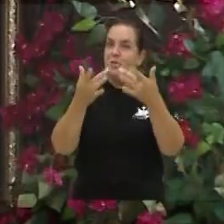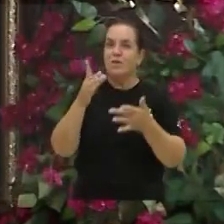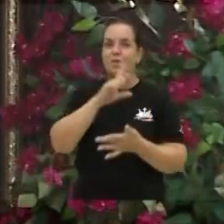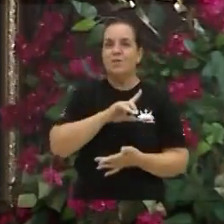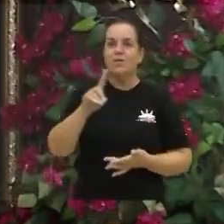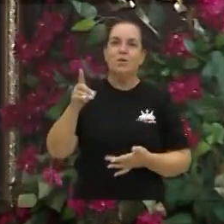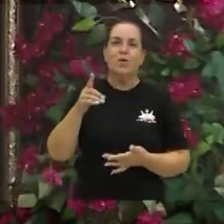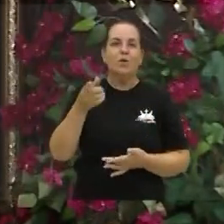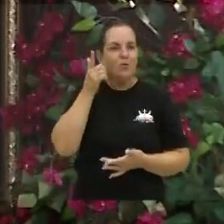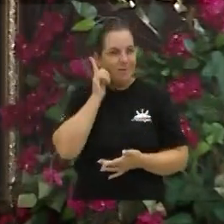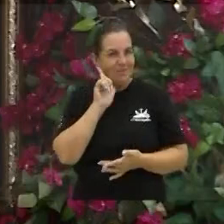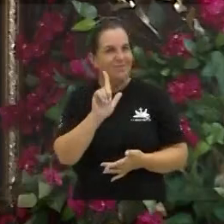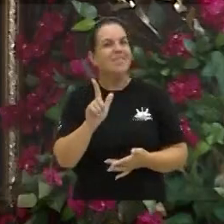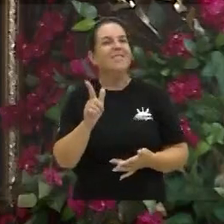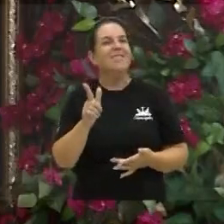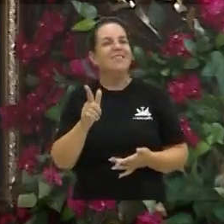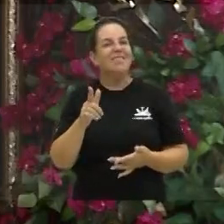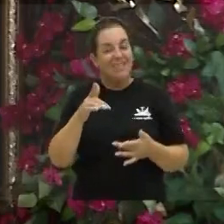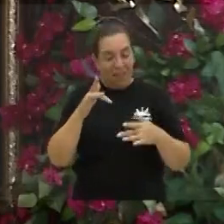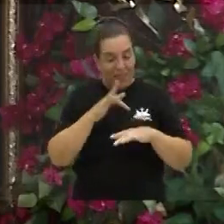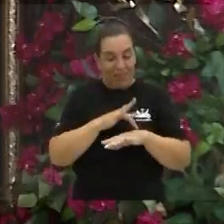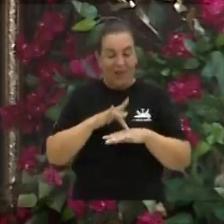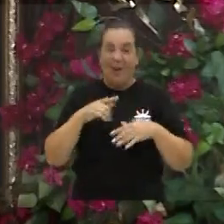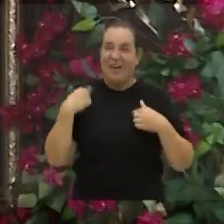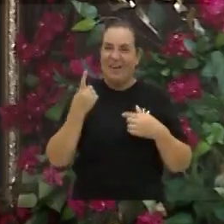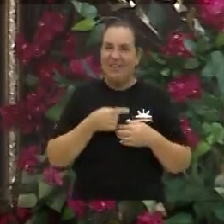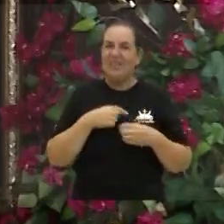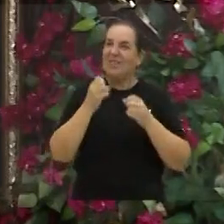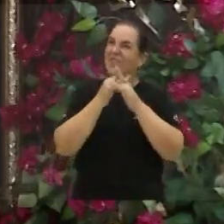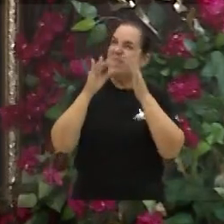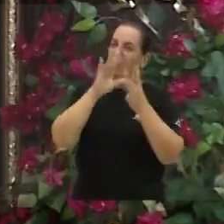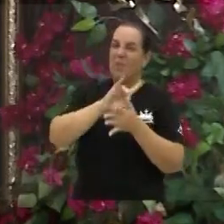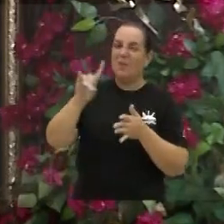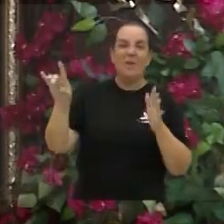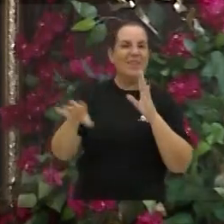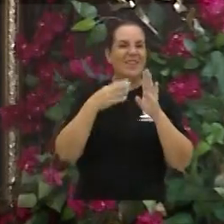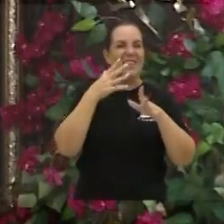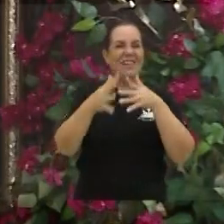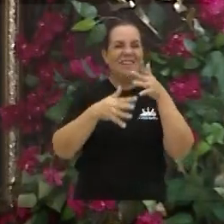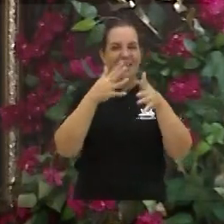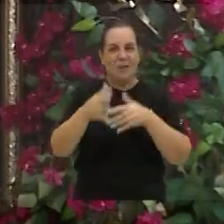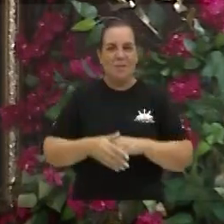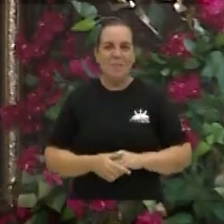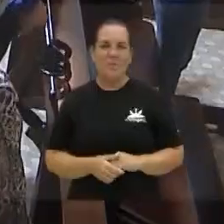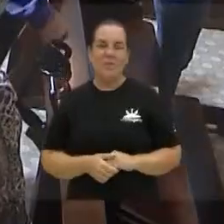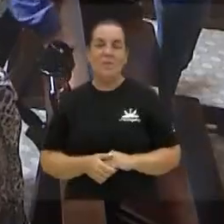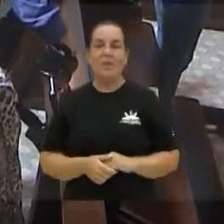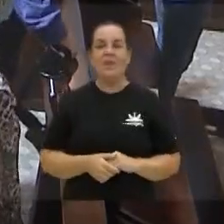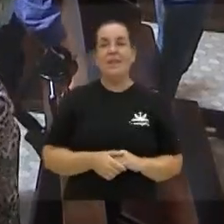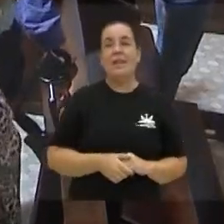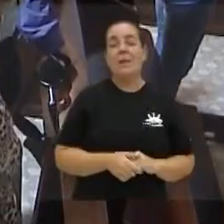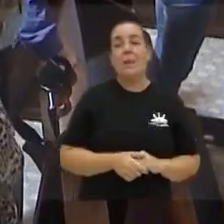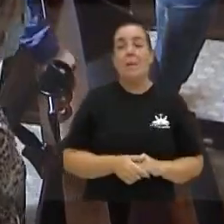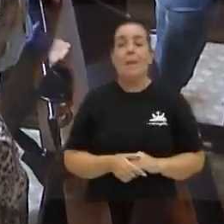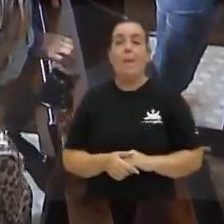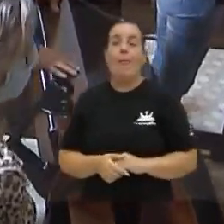alcança. Por isso, glorifiquemos a esse Deus misericordioso cantando o hino de louvor.